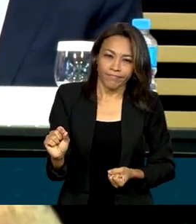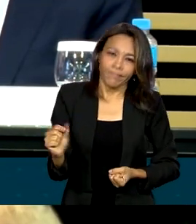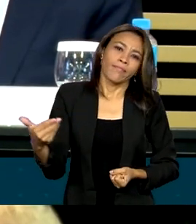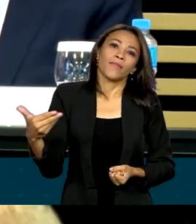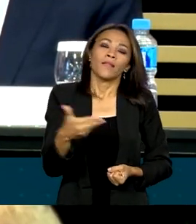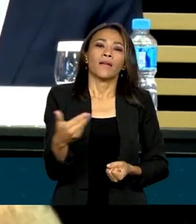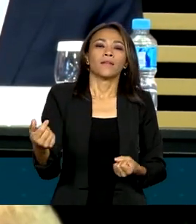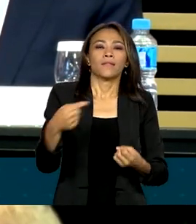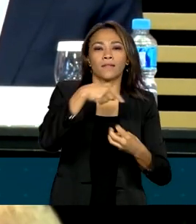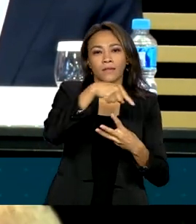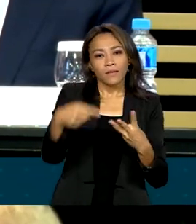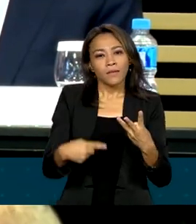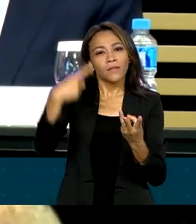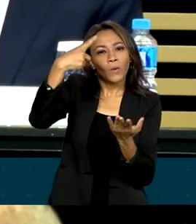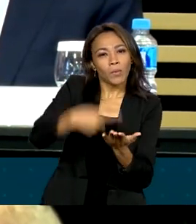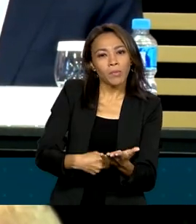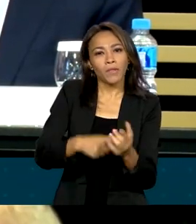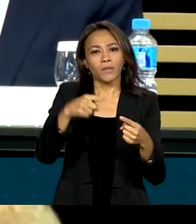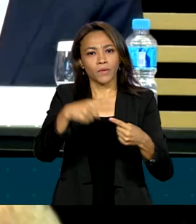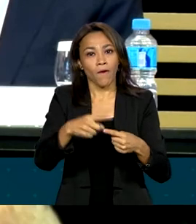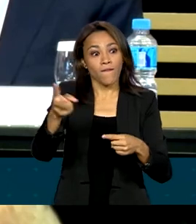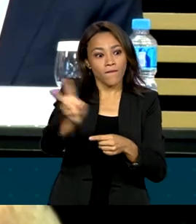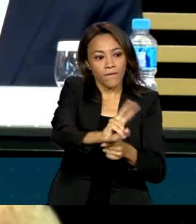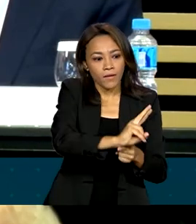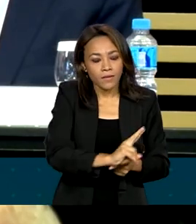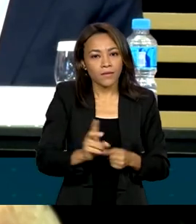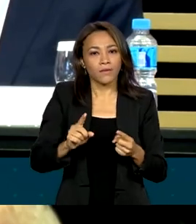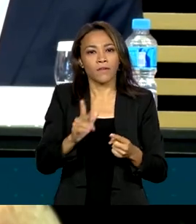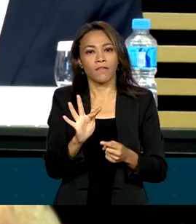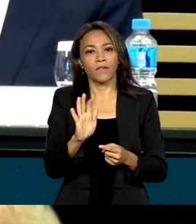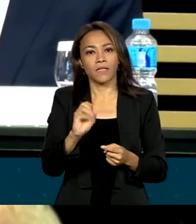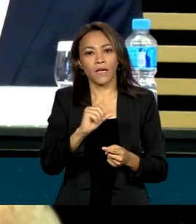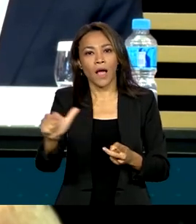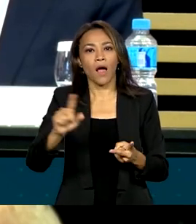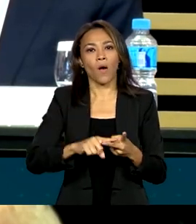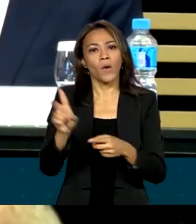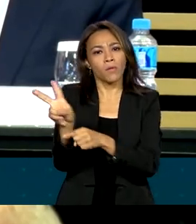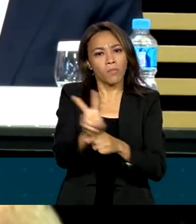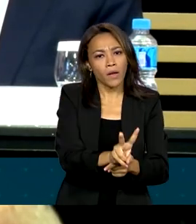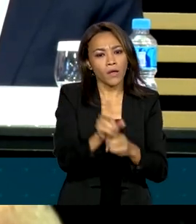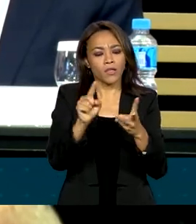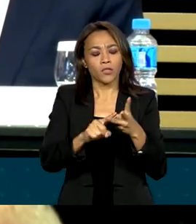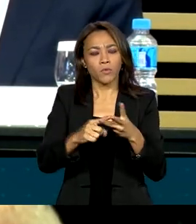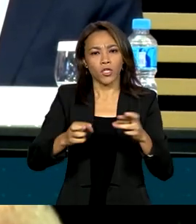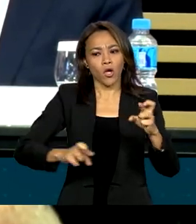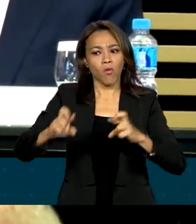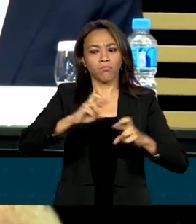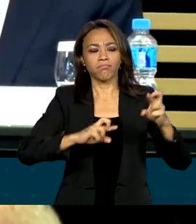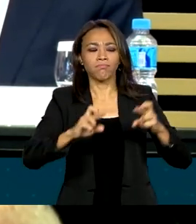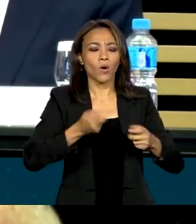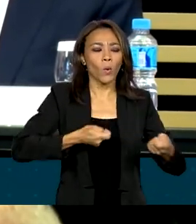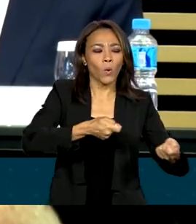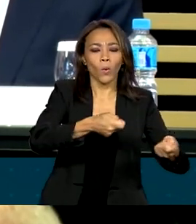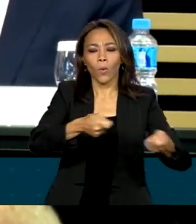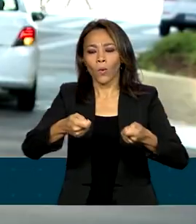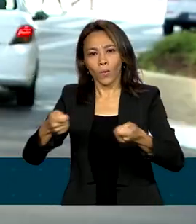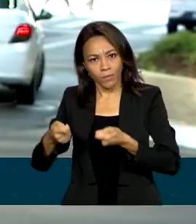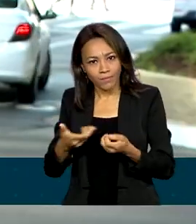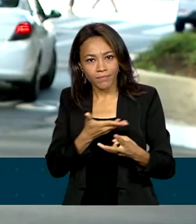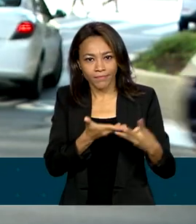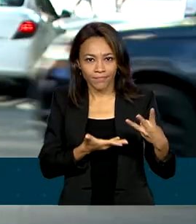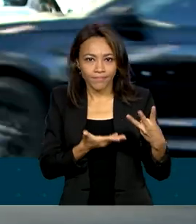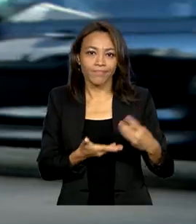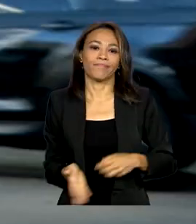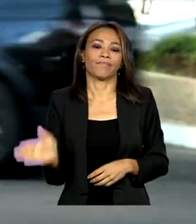dessas três grandes agendas, a fiscal, a de crédito e a regulatória no sentido amplo.